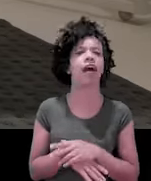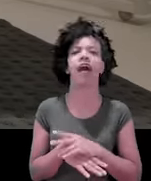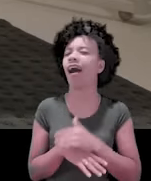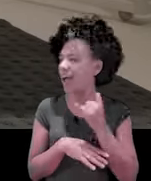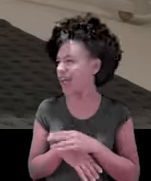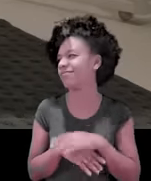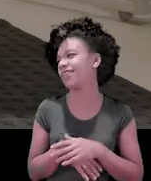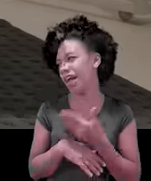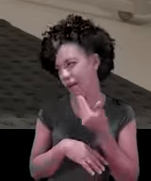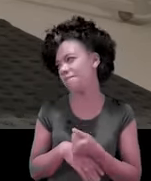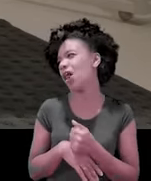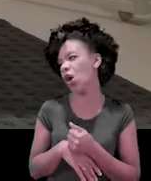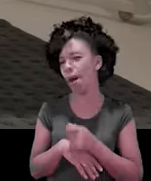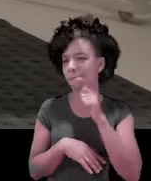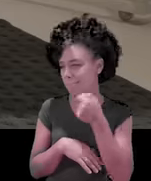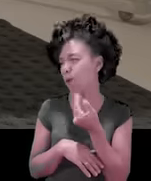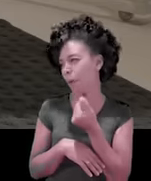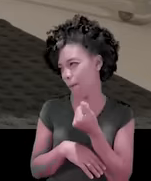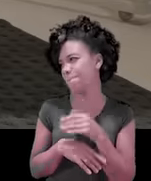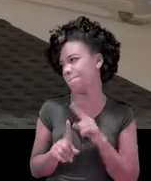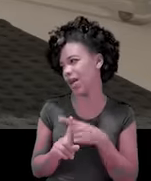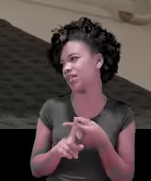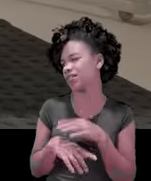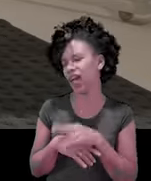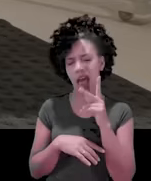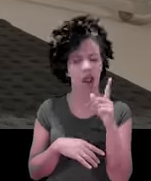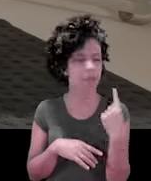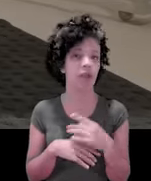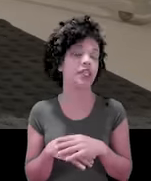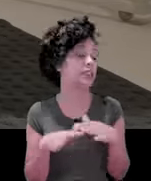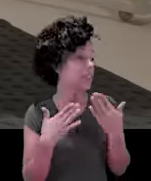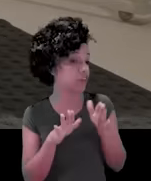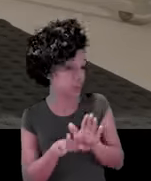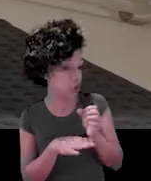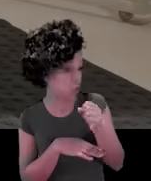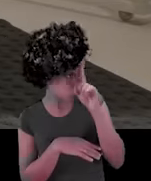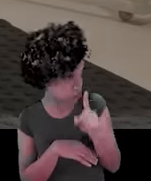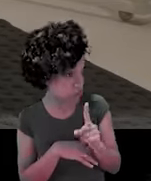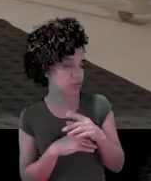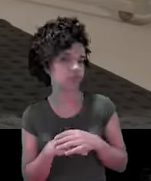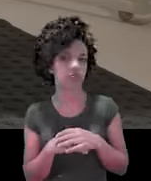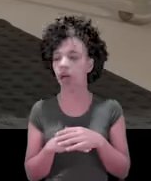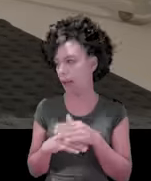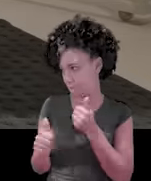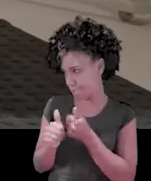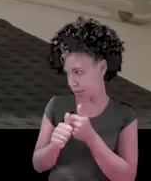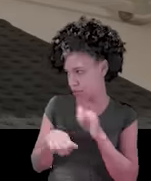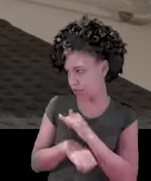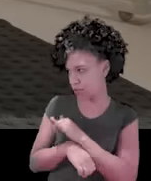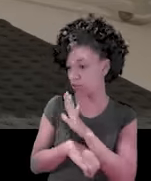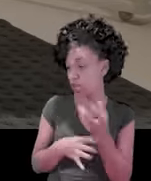galera Mano era para ter comido mais Pô irmão chama Lucas e aí fiquei aqueles oito dias e aí ali do lado do